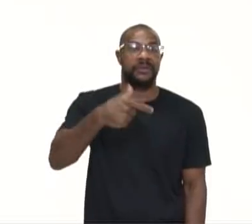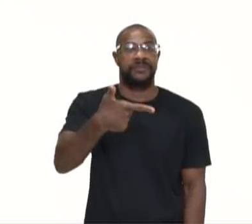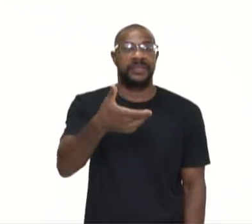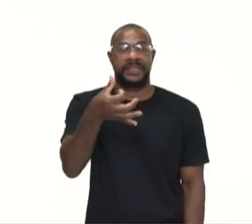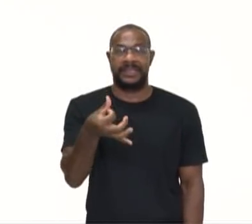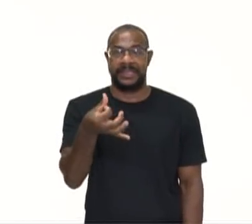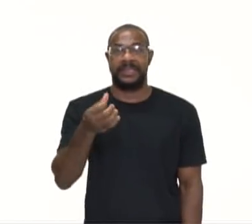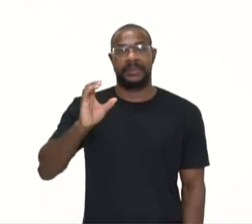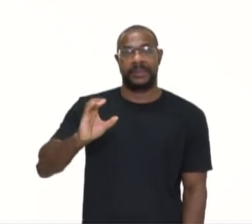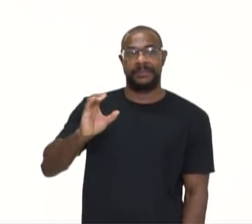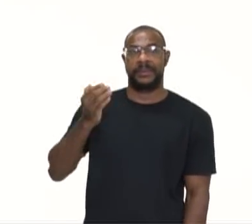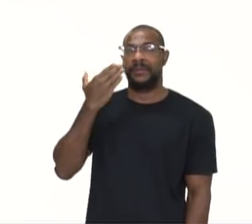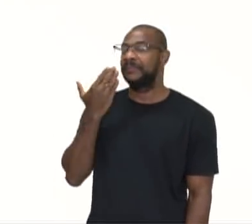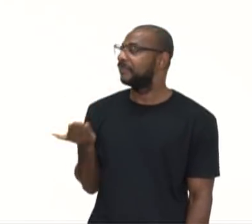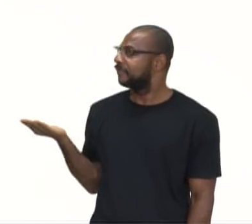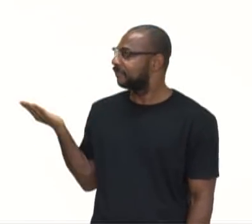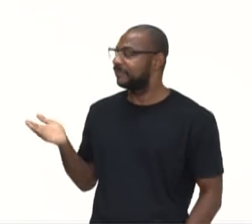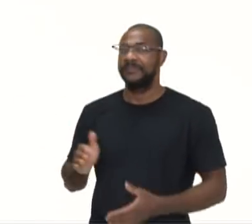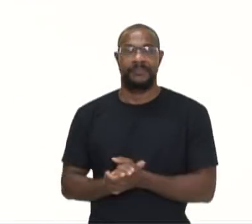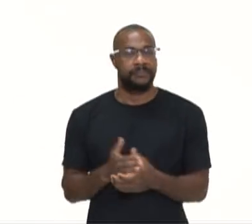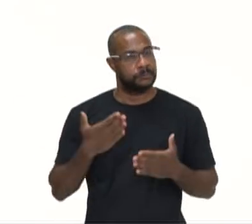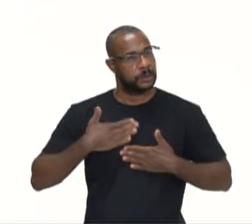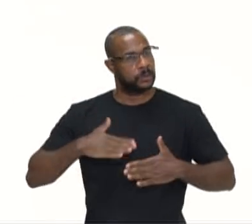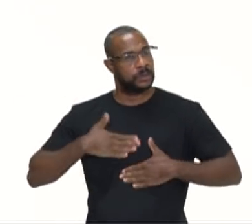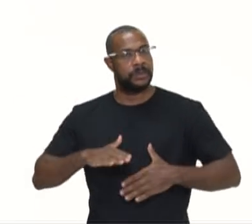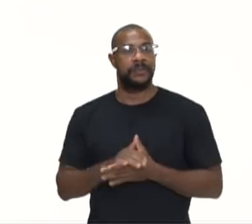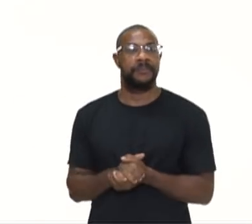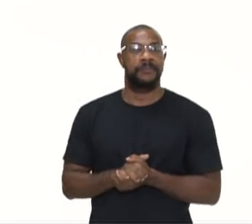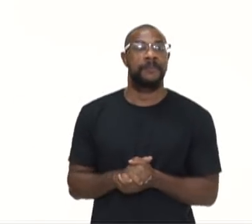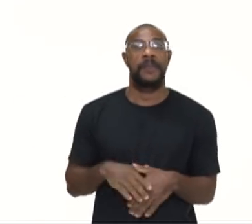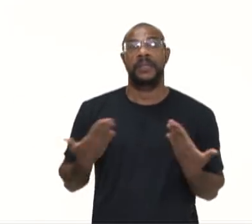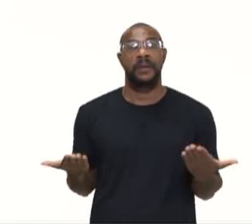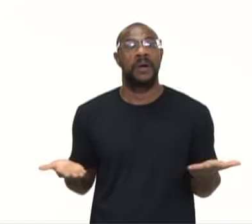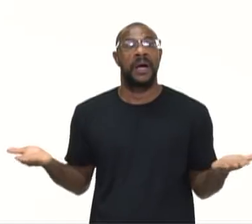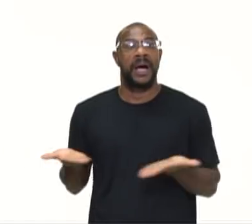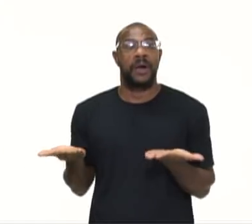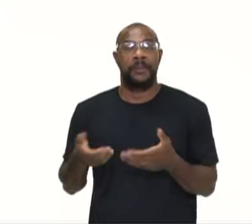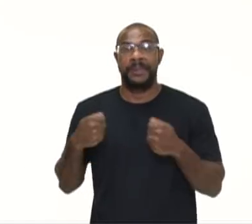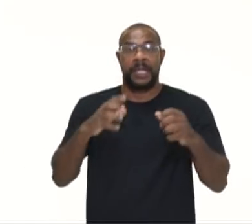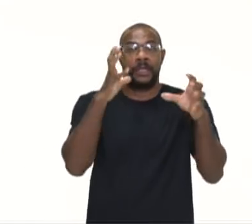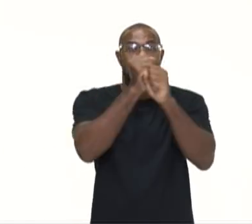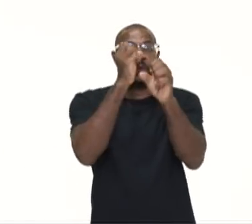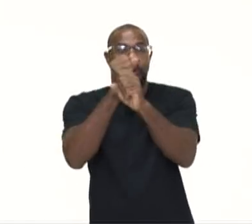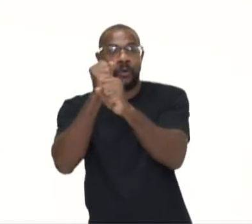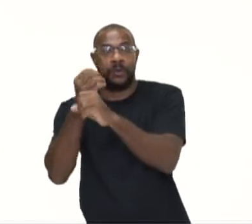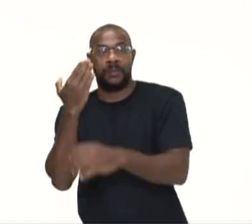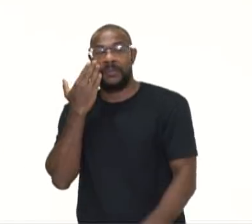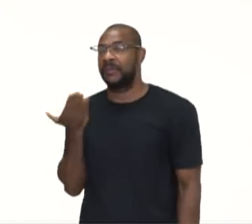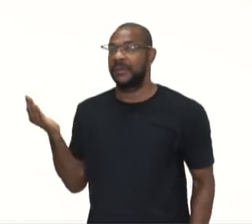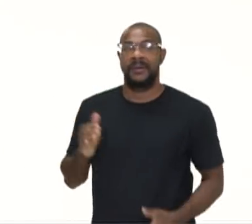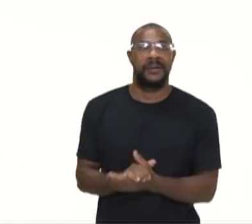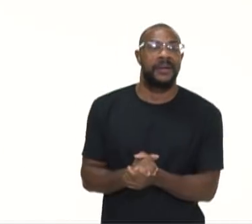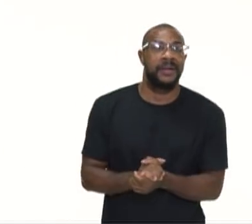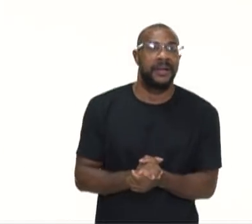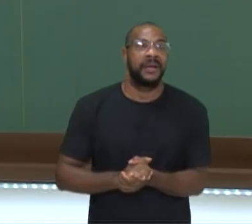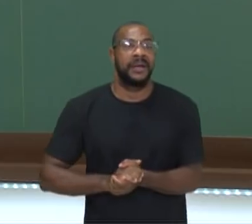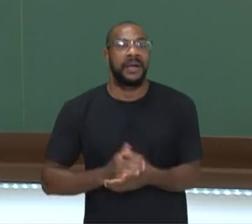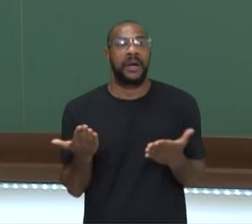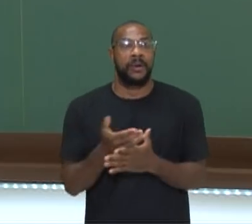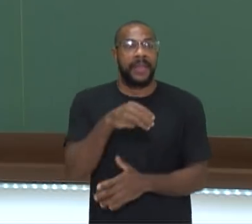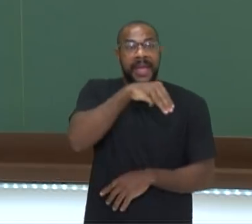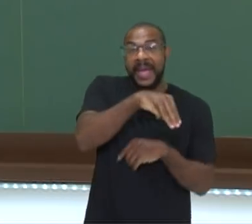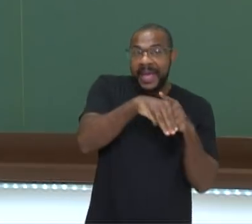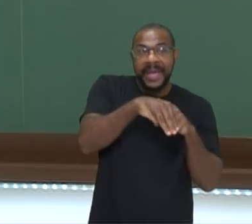0,26 o capital inicial. Tranquilo? Então agora a gente vai ter que somar, vamos ter que calcular qual que é esse